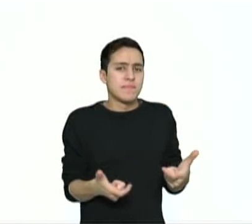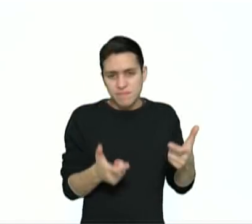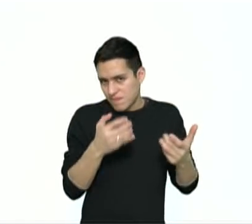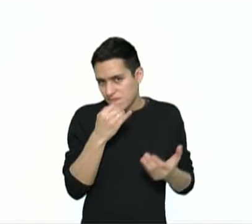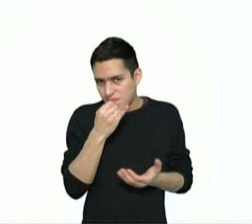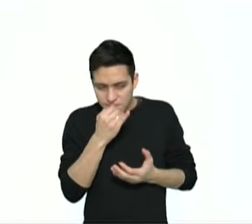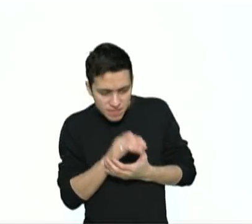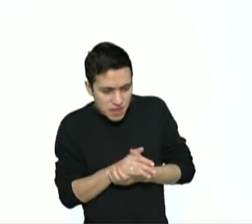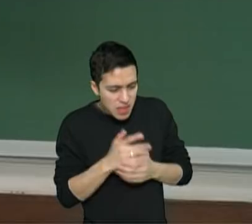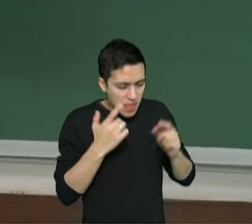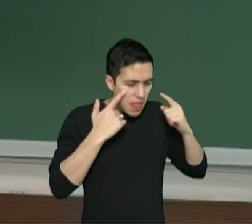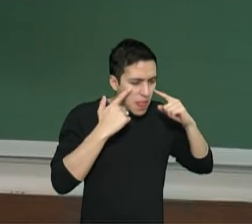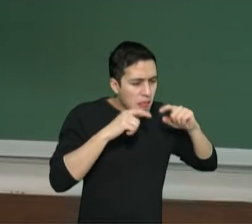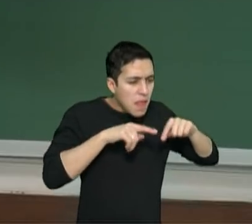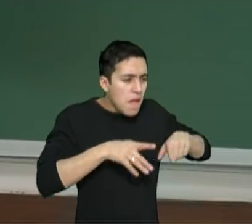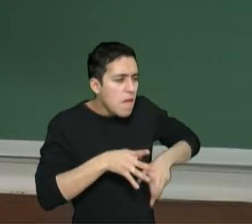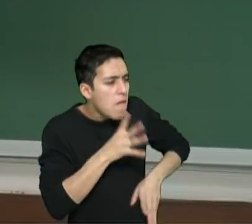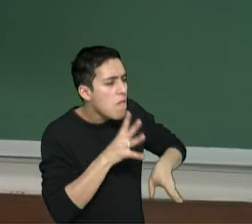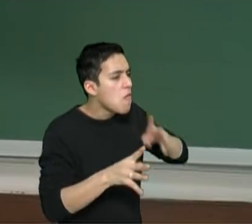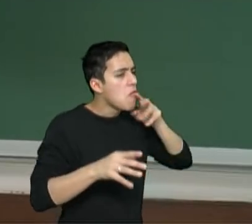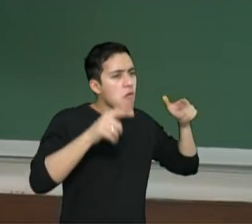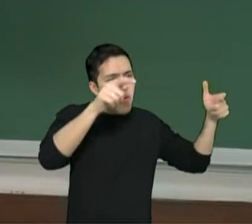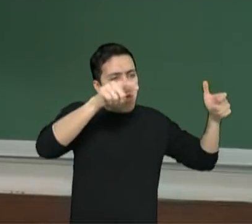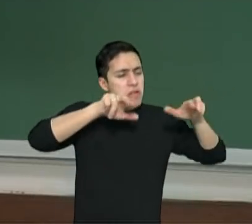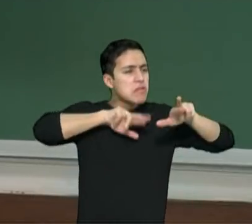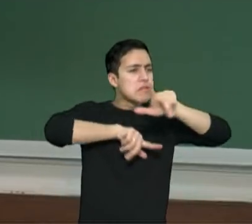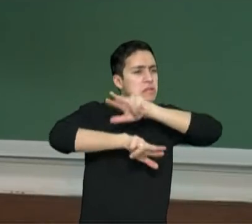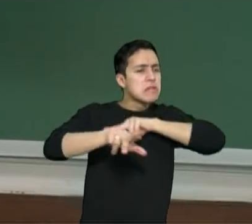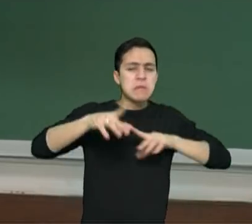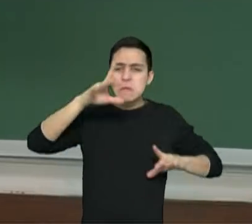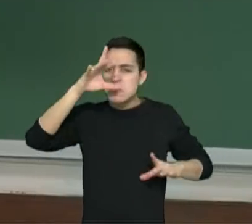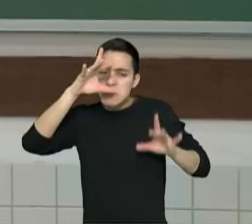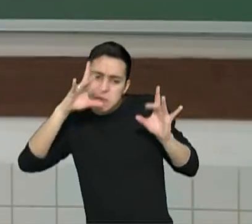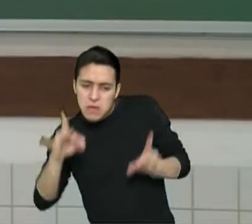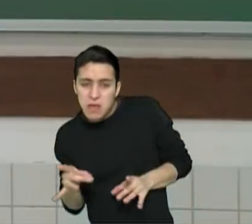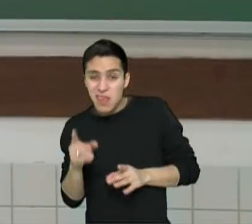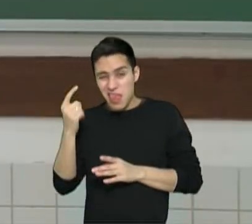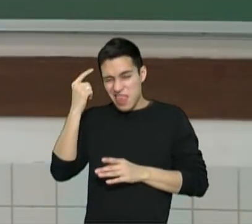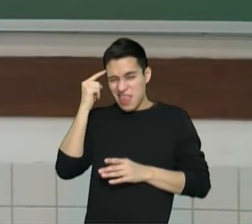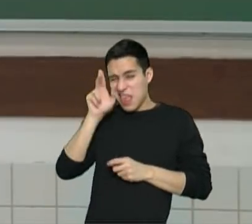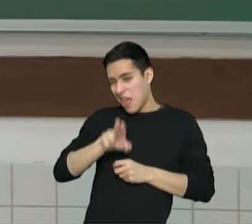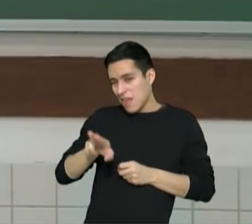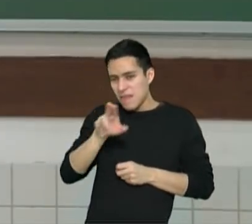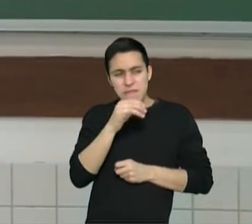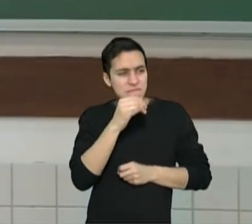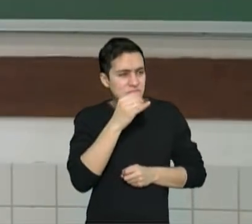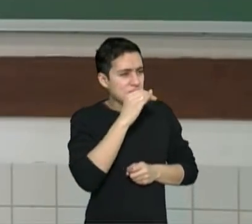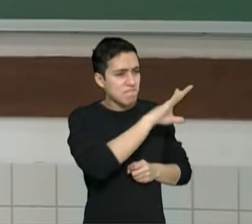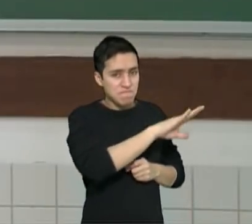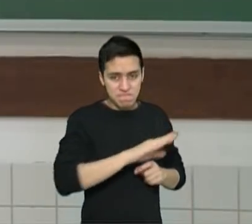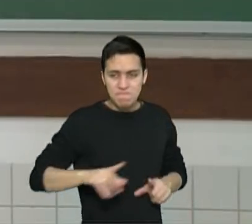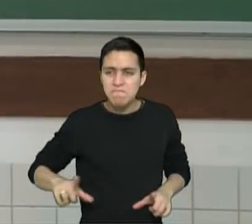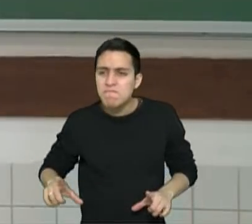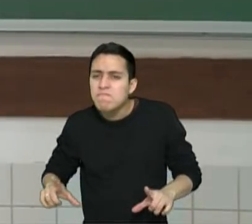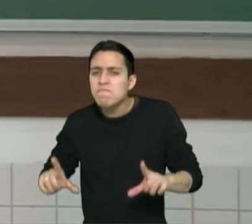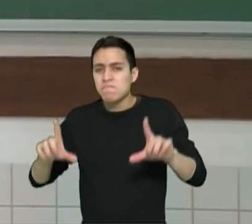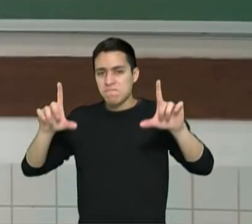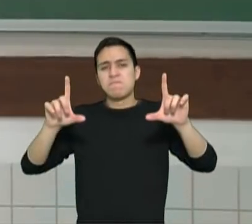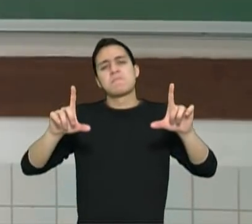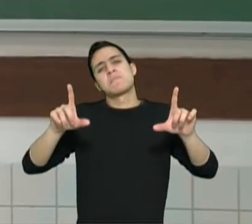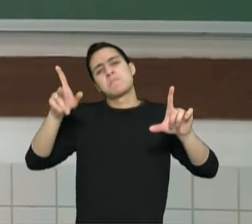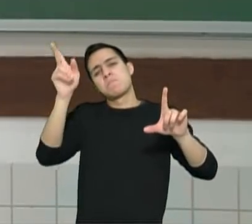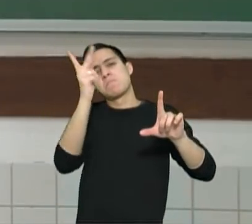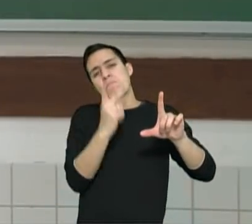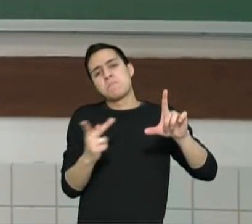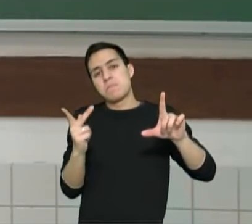eles desvendavam esses novos lugares através do quê? De vários tipos de representação artística. Uma delas que a gente viu